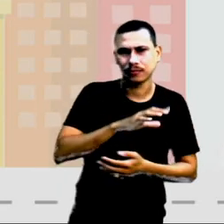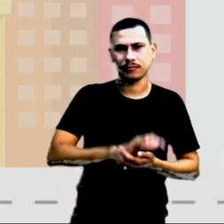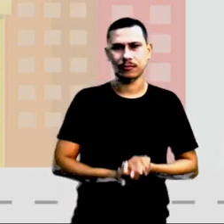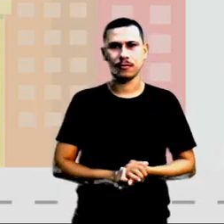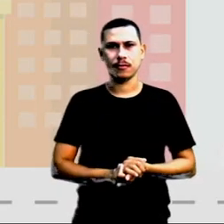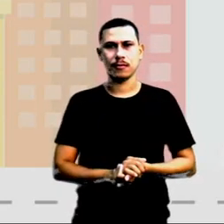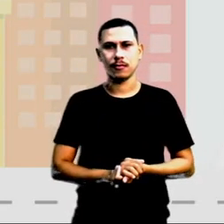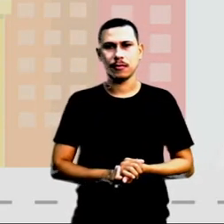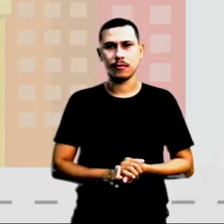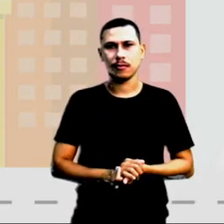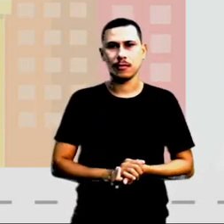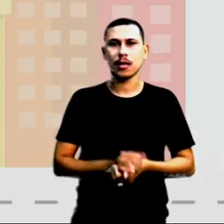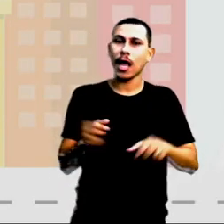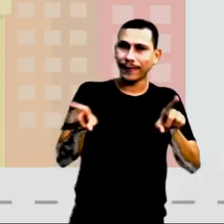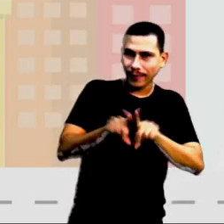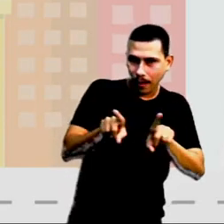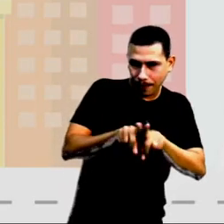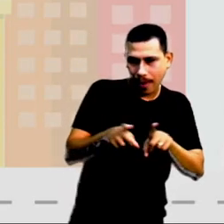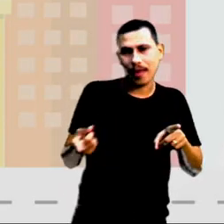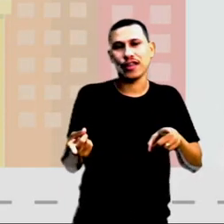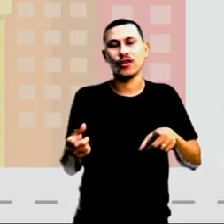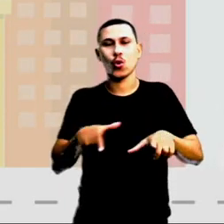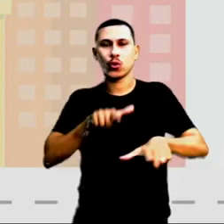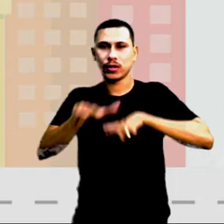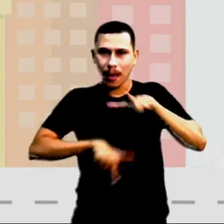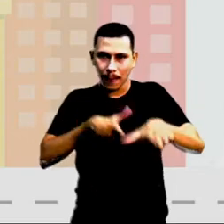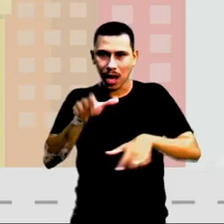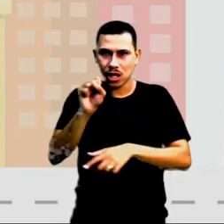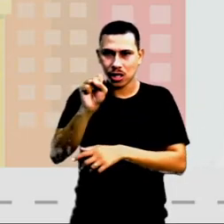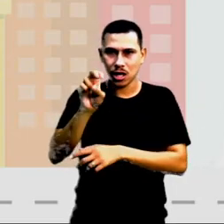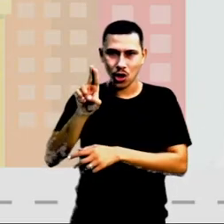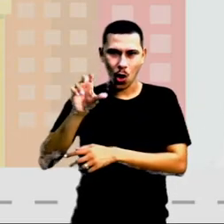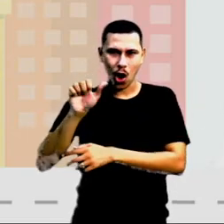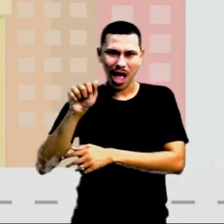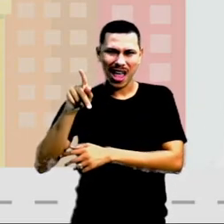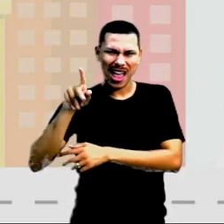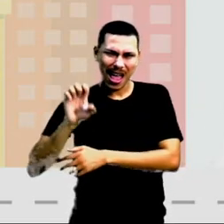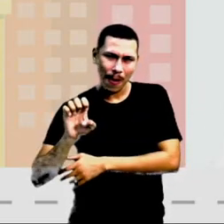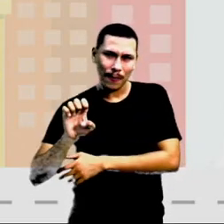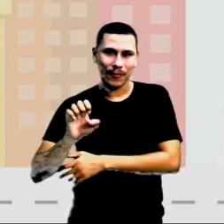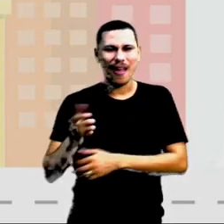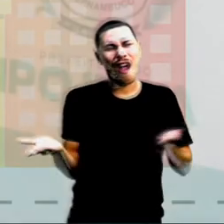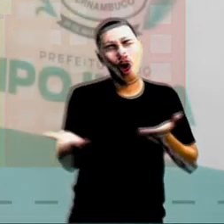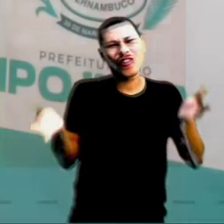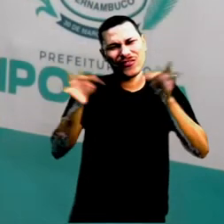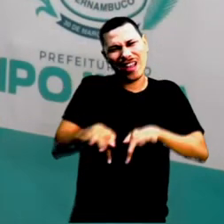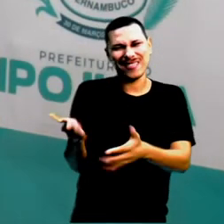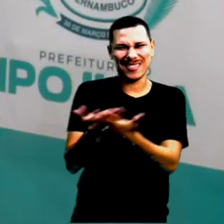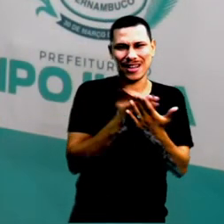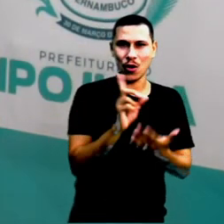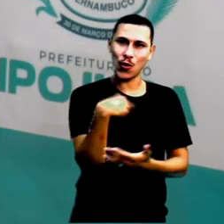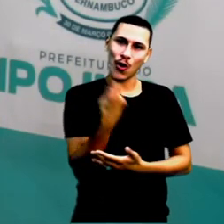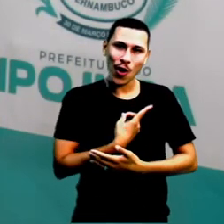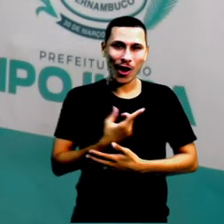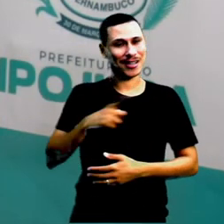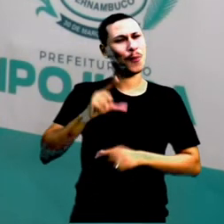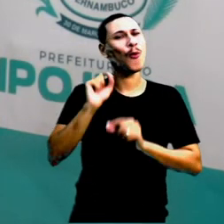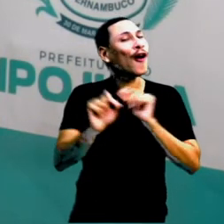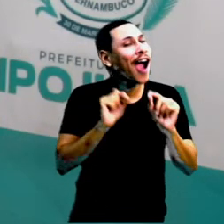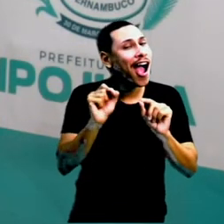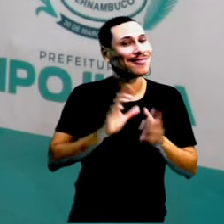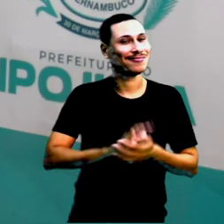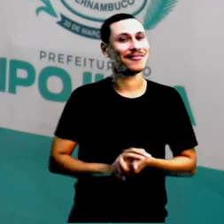E temos também o complexo de Suape. Quando chega o nosso final da nossa aula, nós temos um